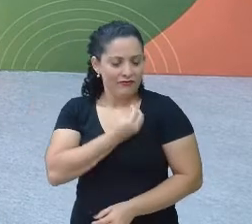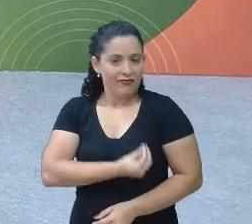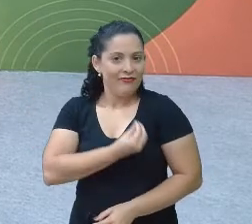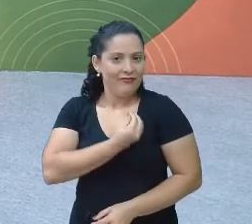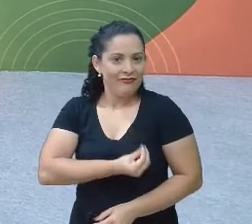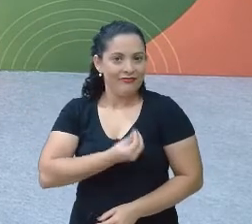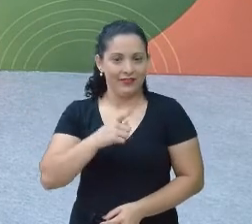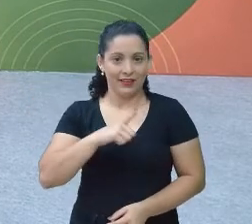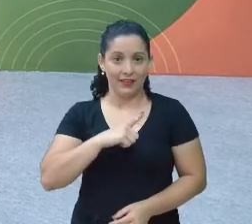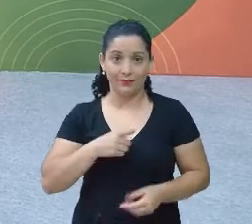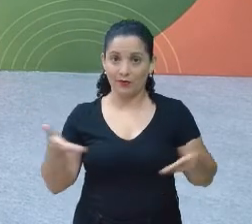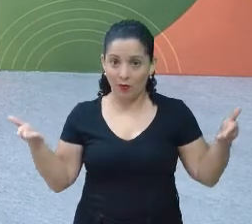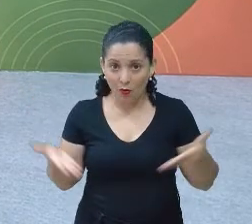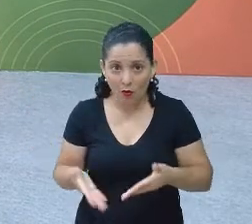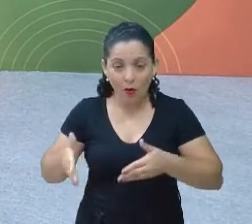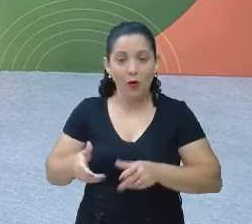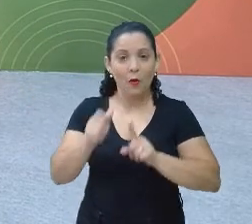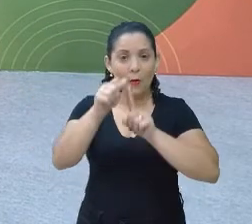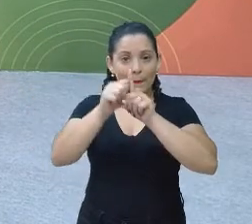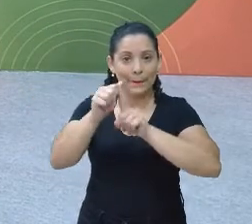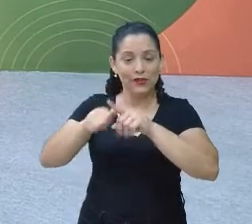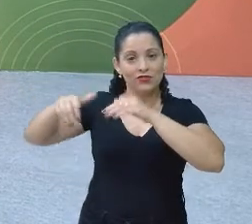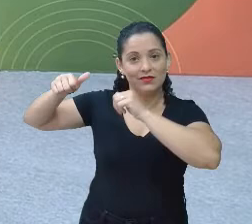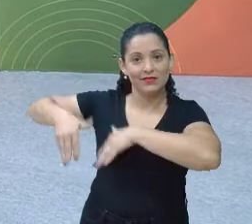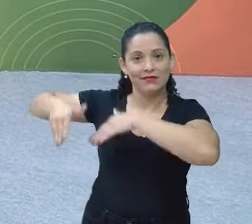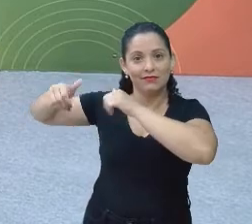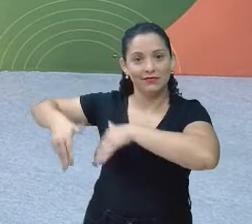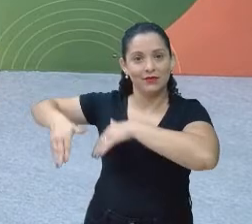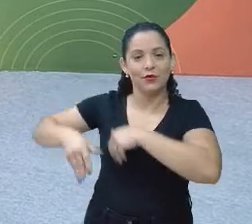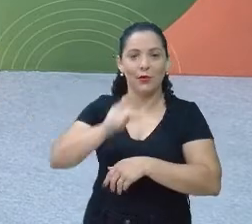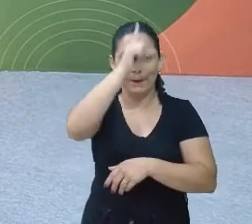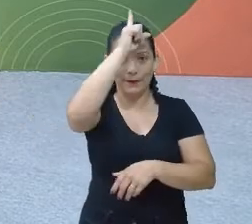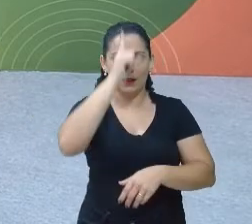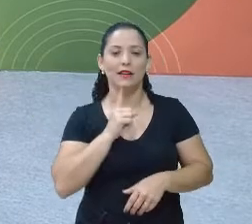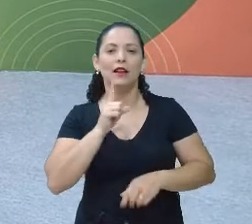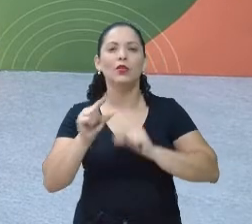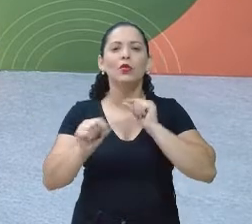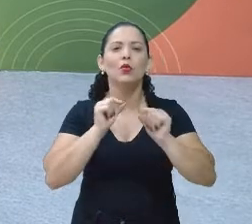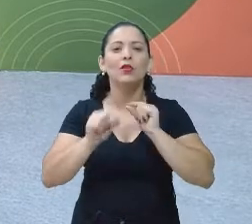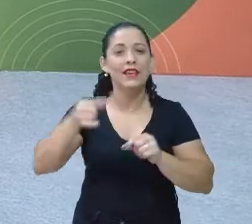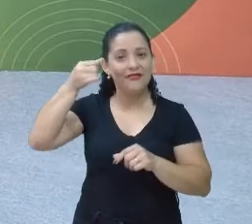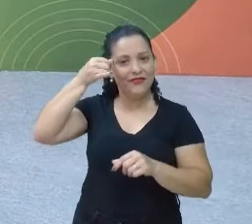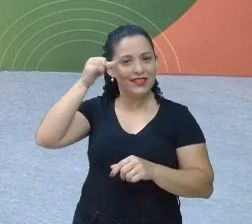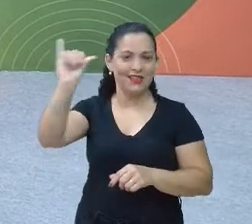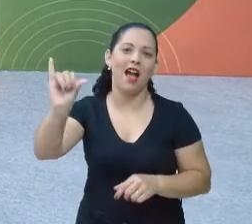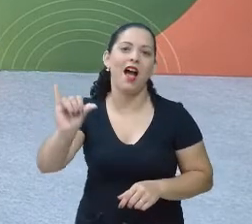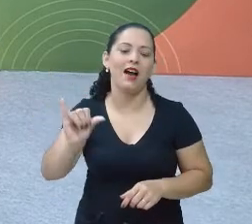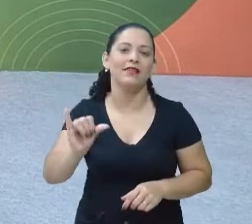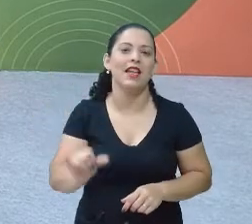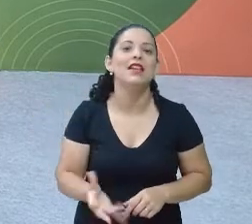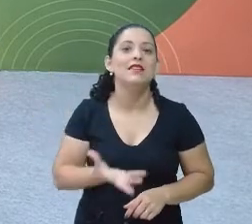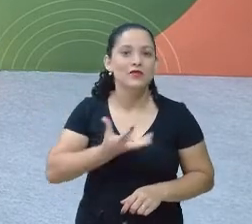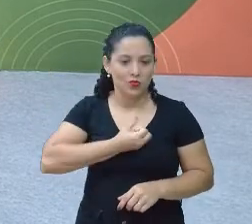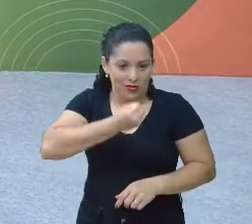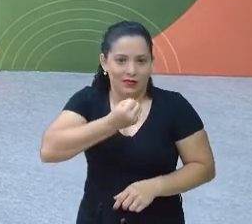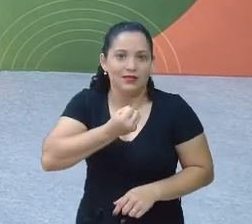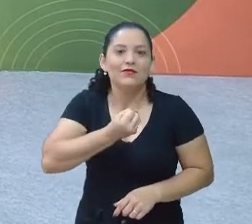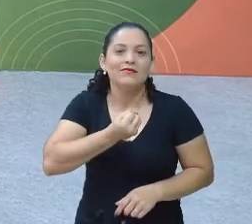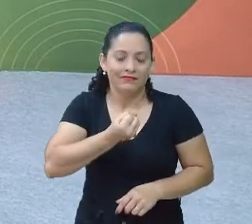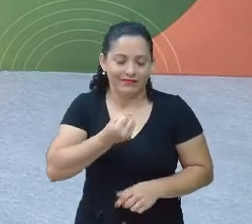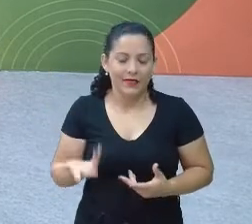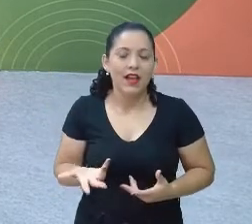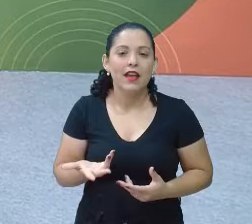mês chamado de Setembro Amarelo, um mês de combate ao suicídio, tá bom? Eu, como professor, não tenho